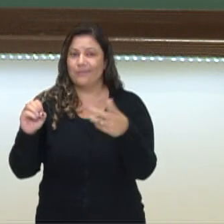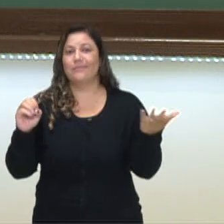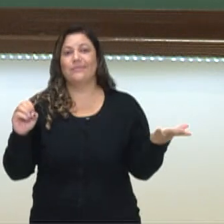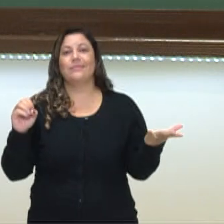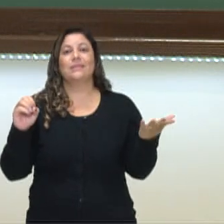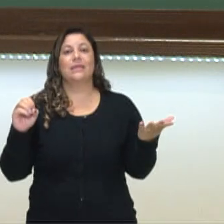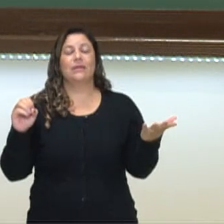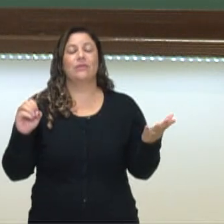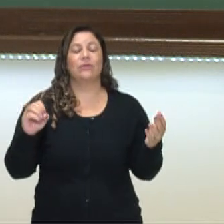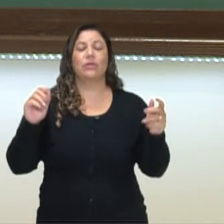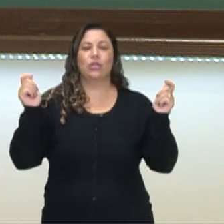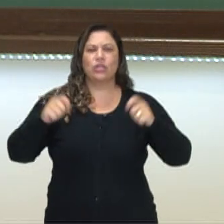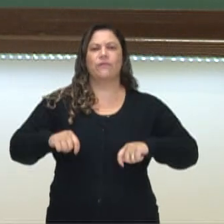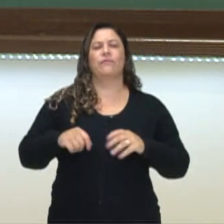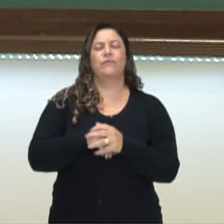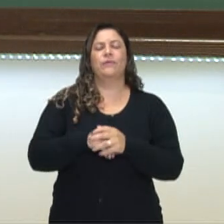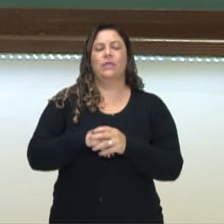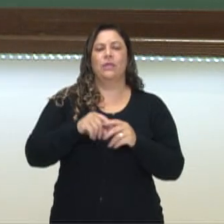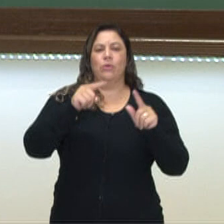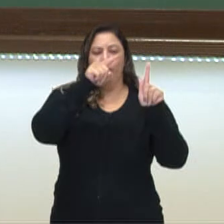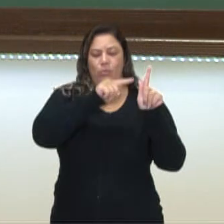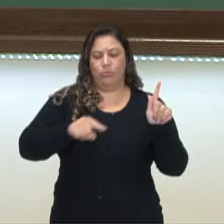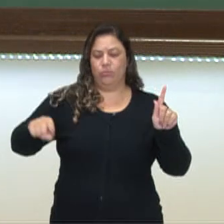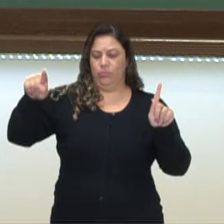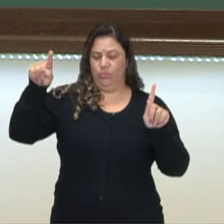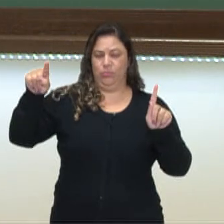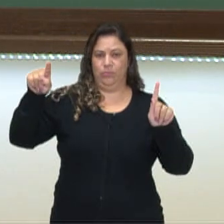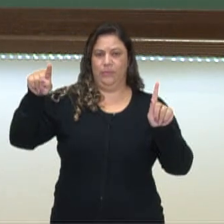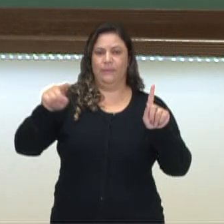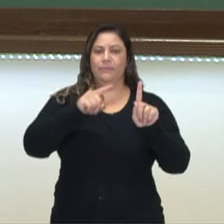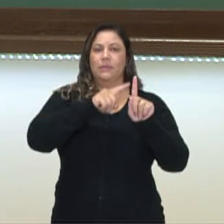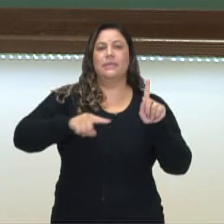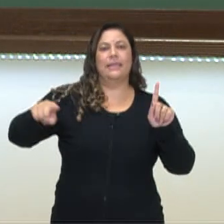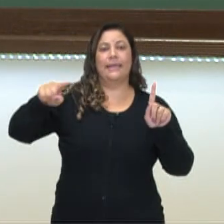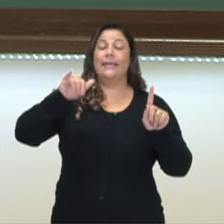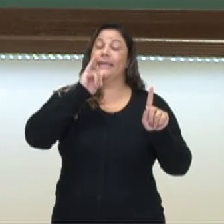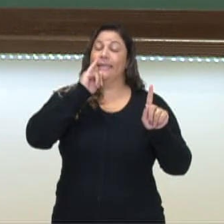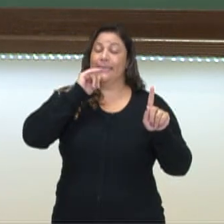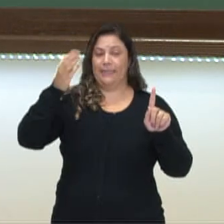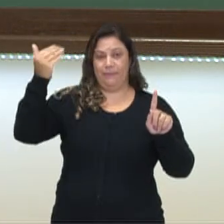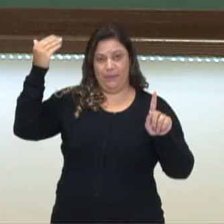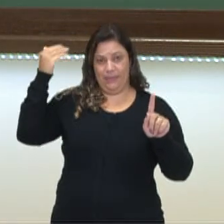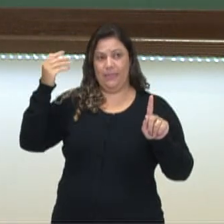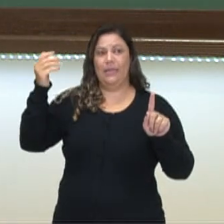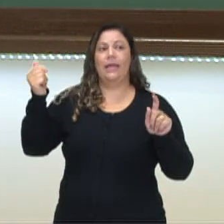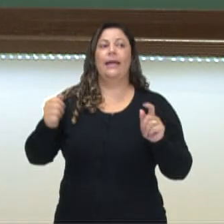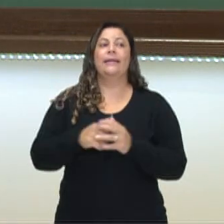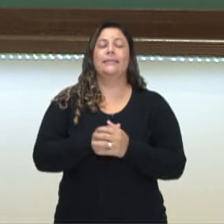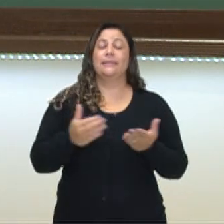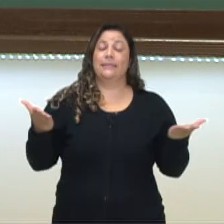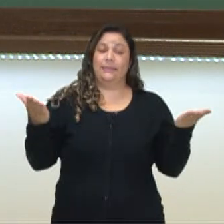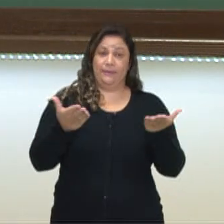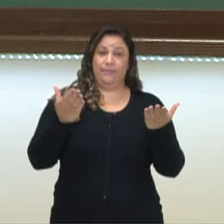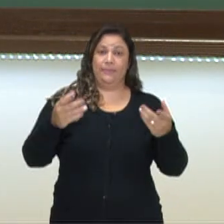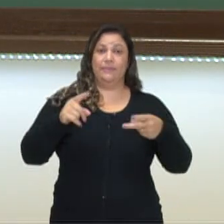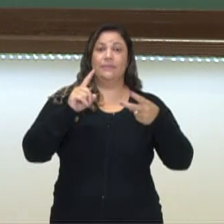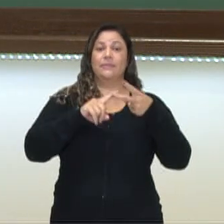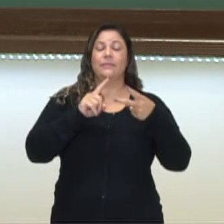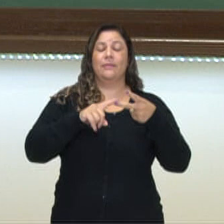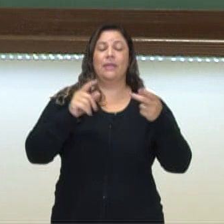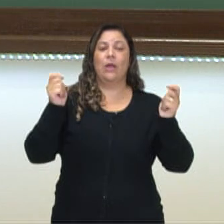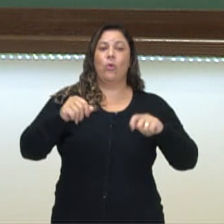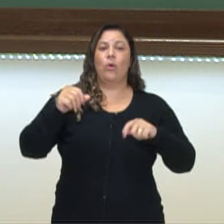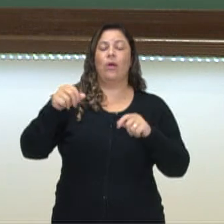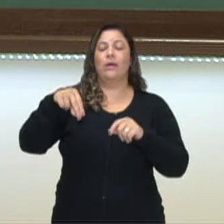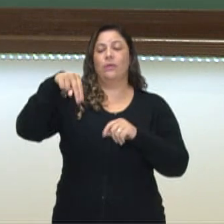propriedade comutativa, né, no exercício, no exemplo que a professora deu. Nesse exercício, a gente viu a propriedade do